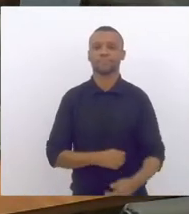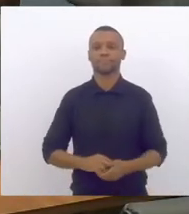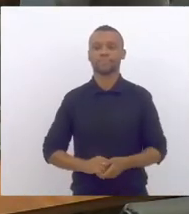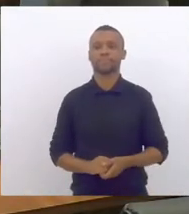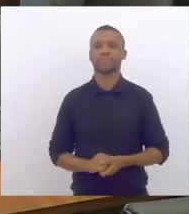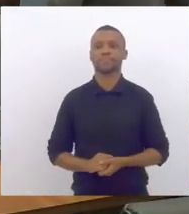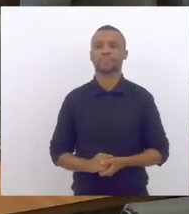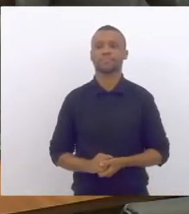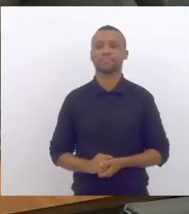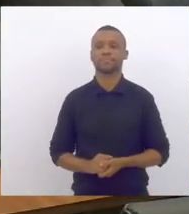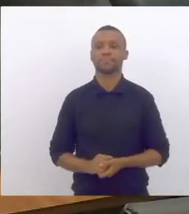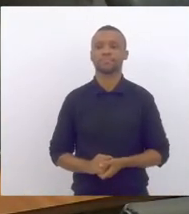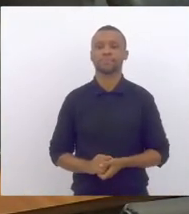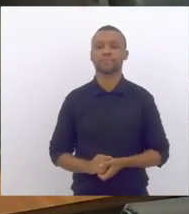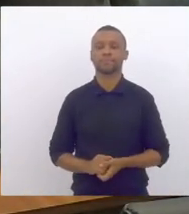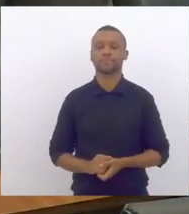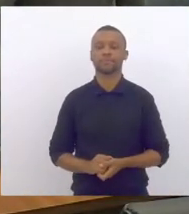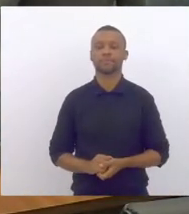deputada